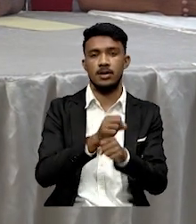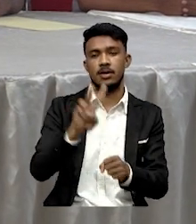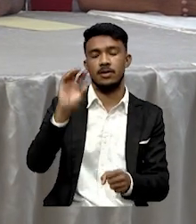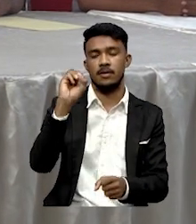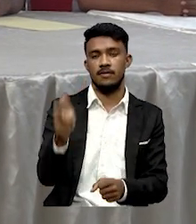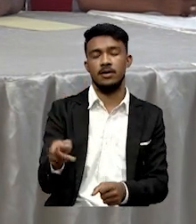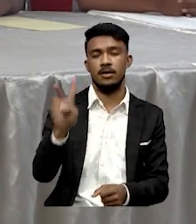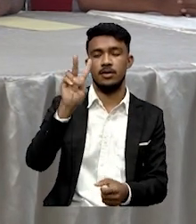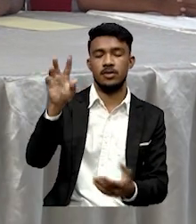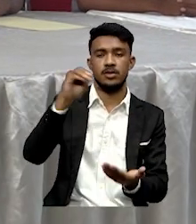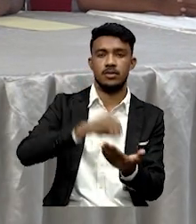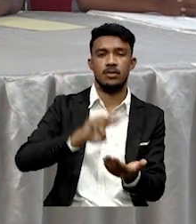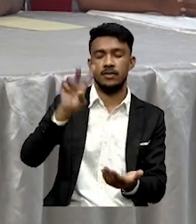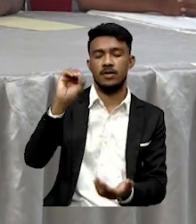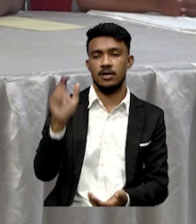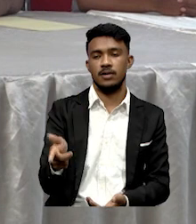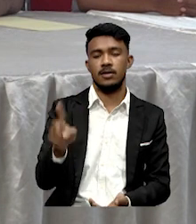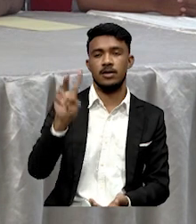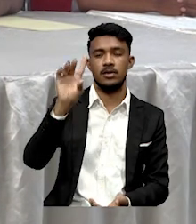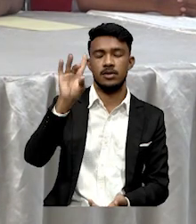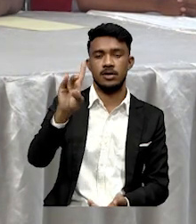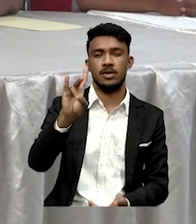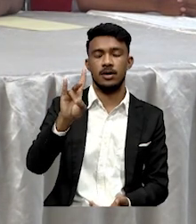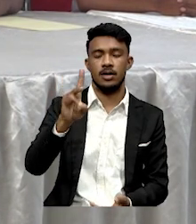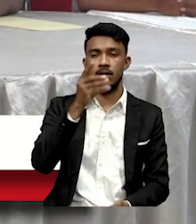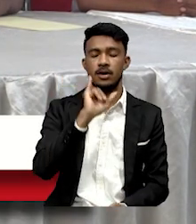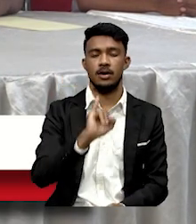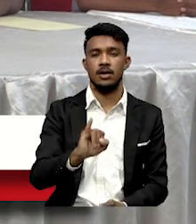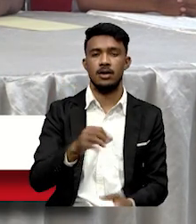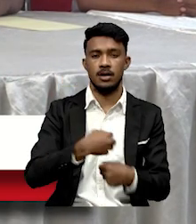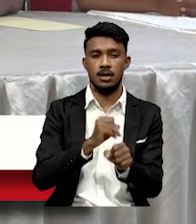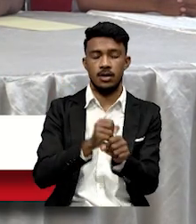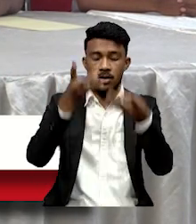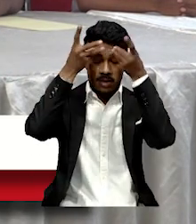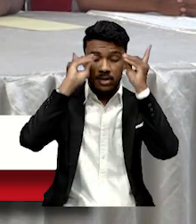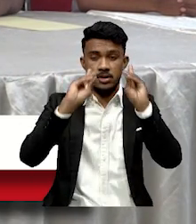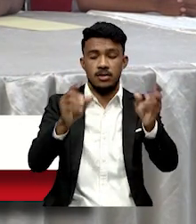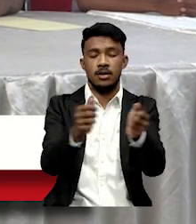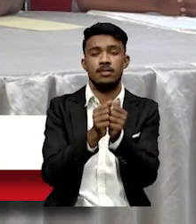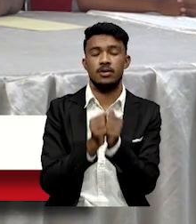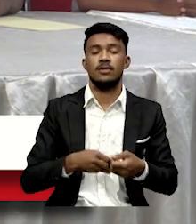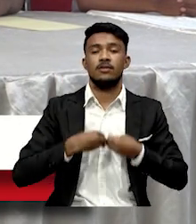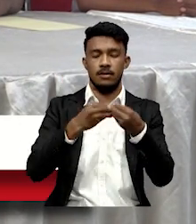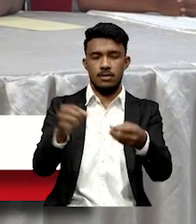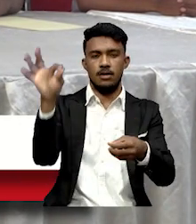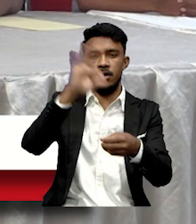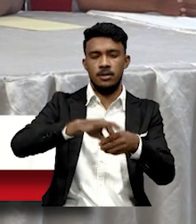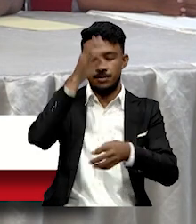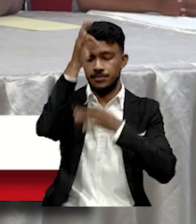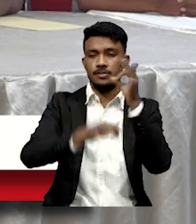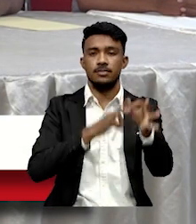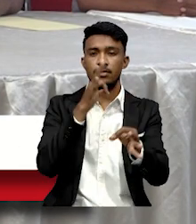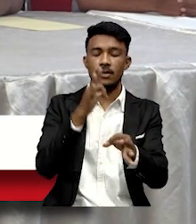até 2027. Equipa segredo surpresa dele, halo decisão conjunta, atuou votos confiança para a candidatura do